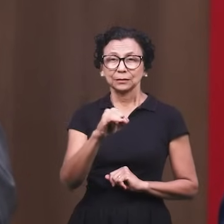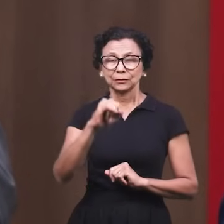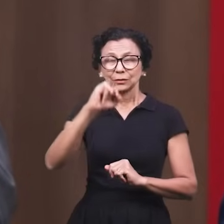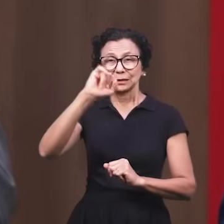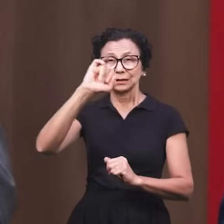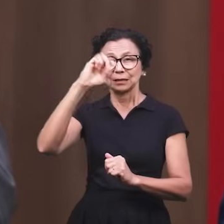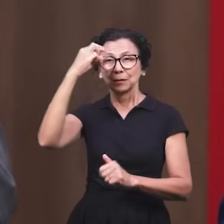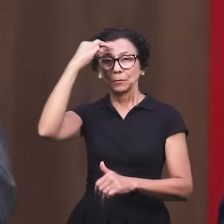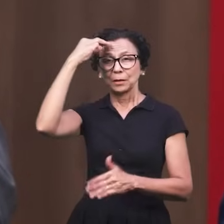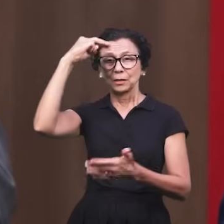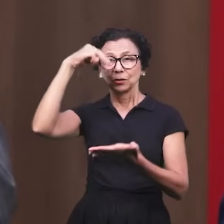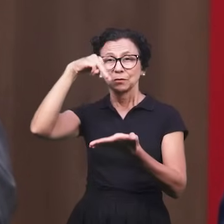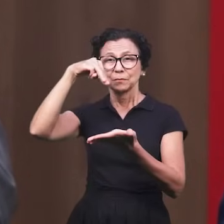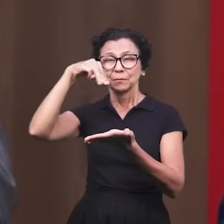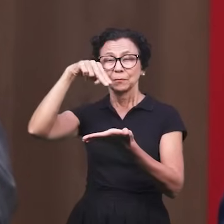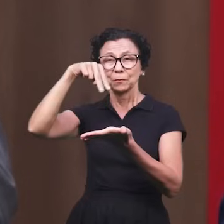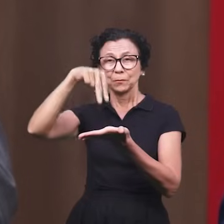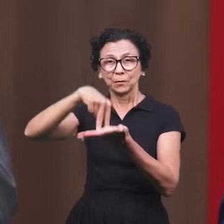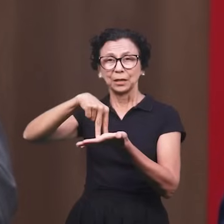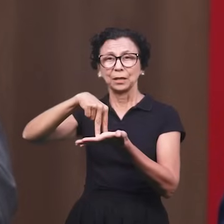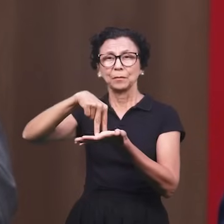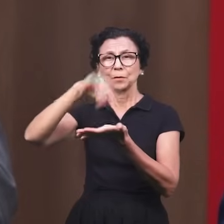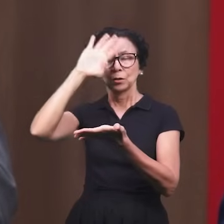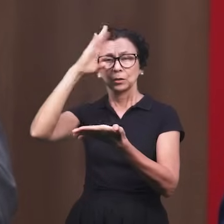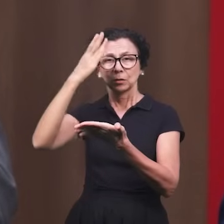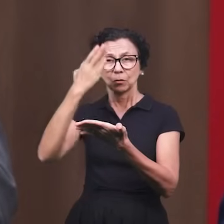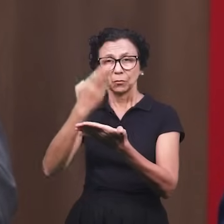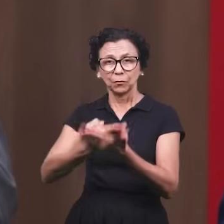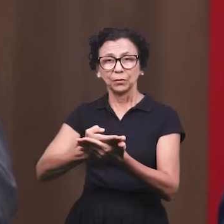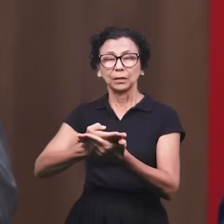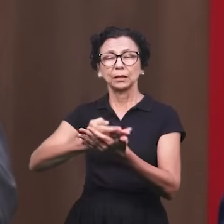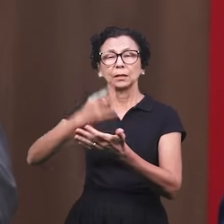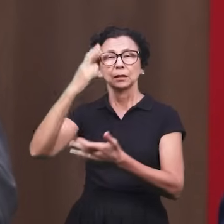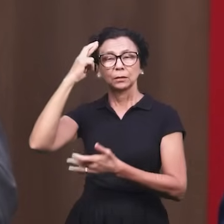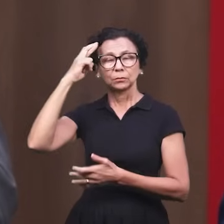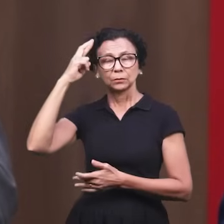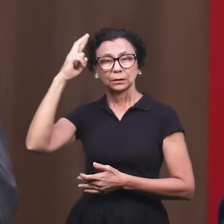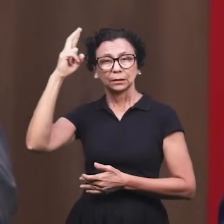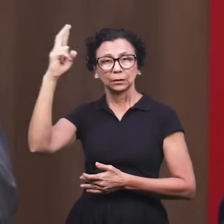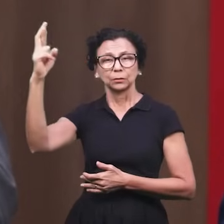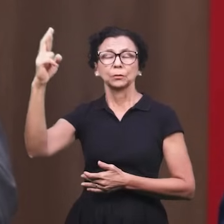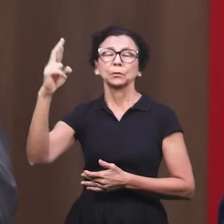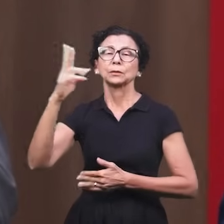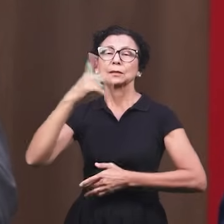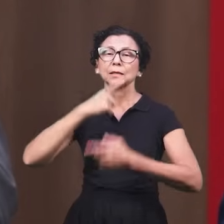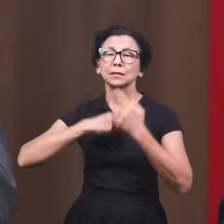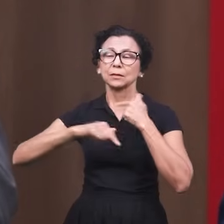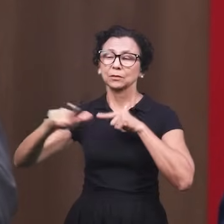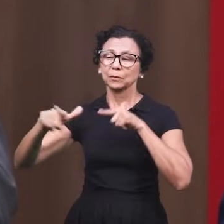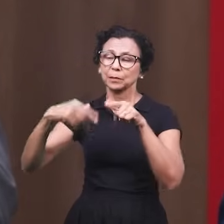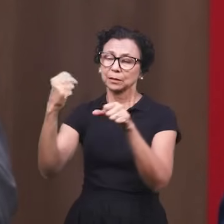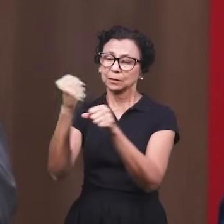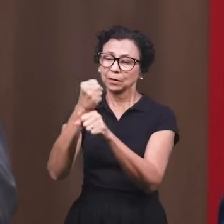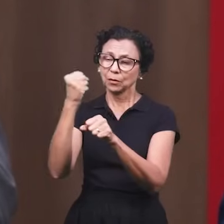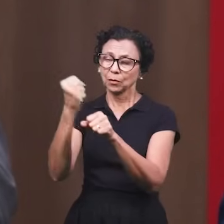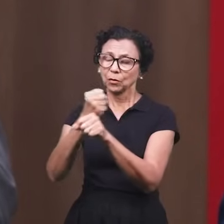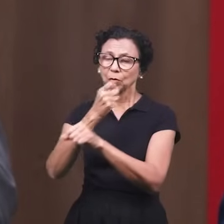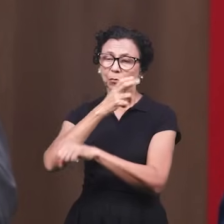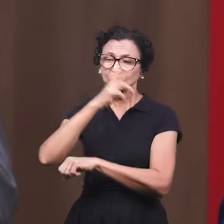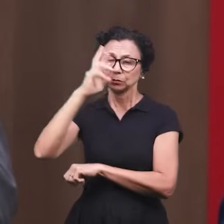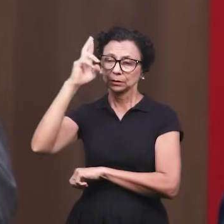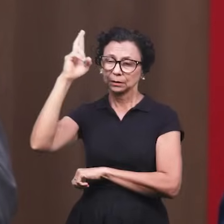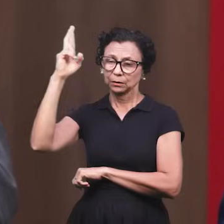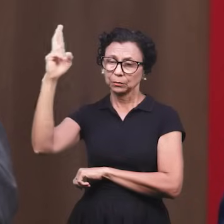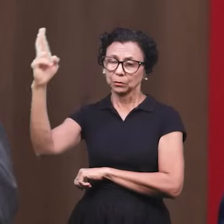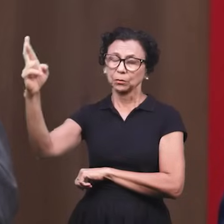no Senhor, no seu chamado, no seu desejo de ser um instrumento para a bênção na vida do povo de